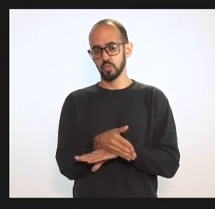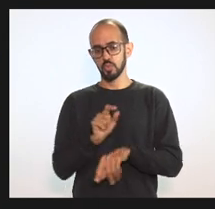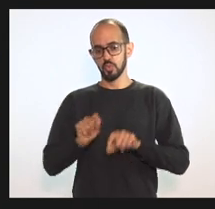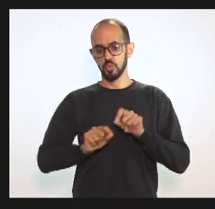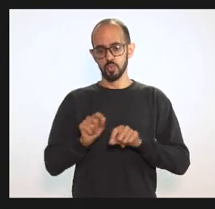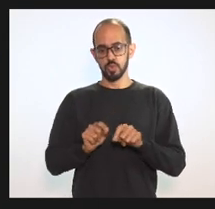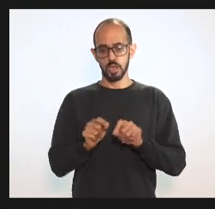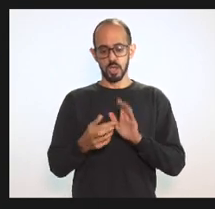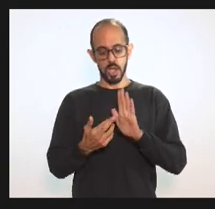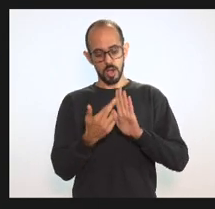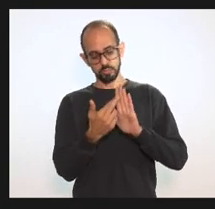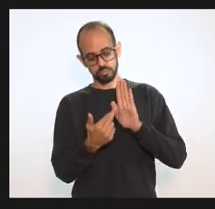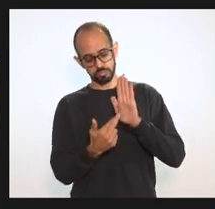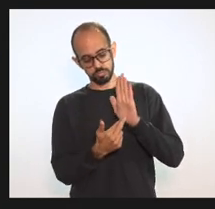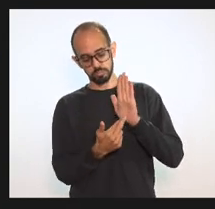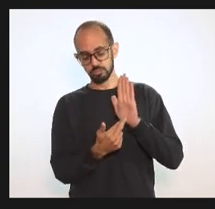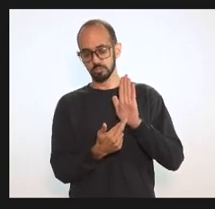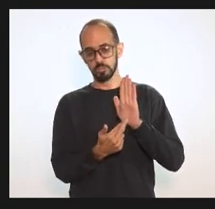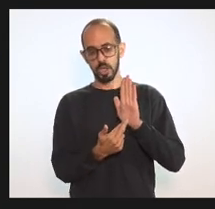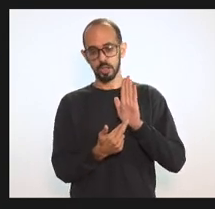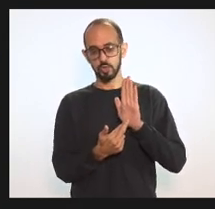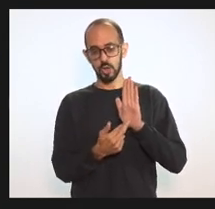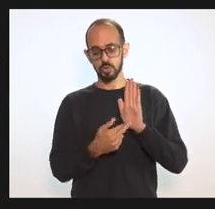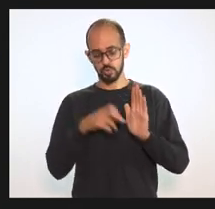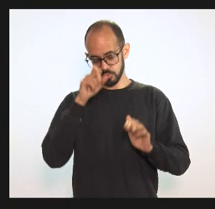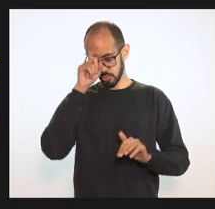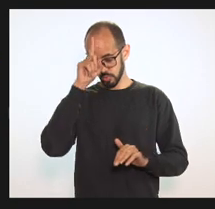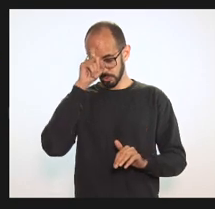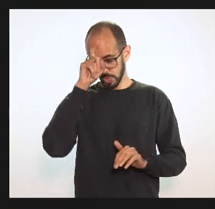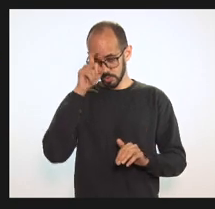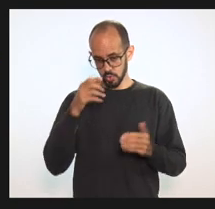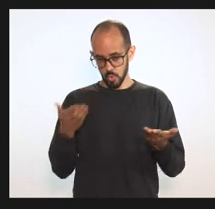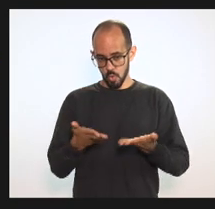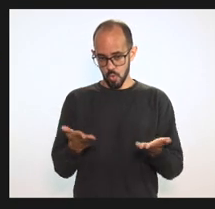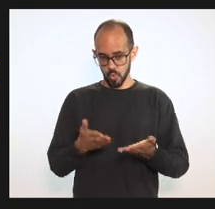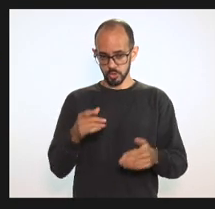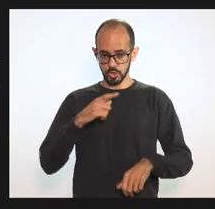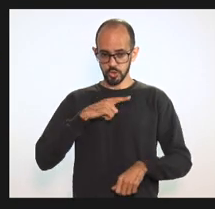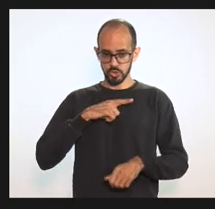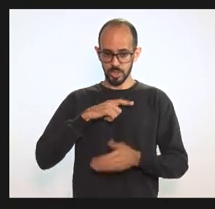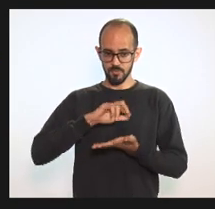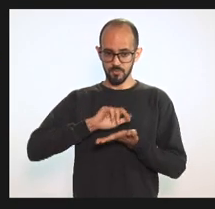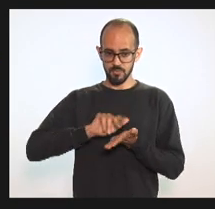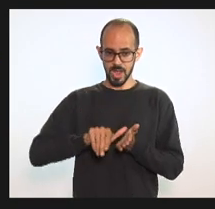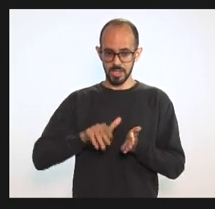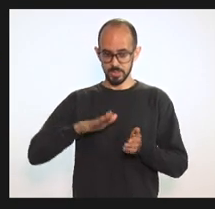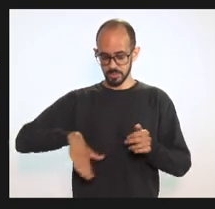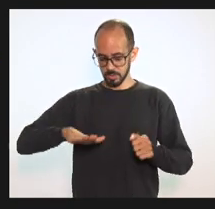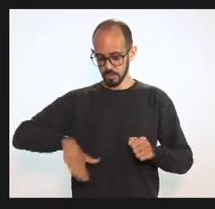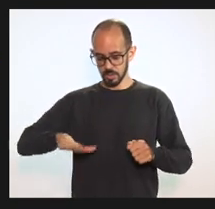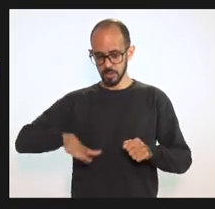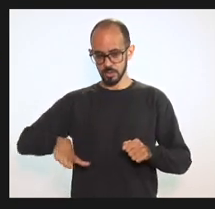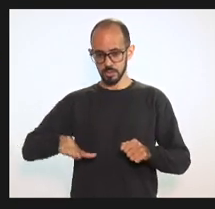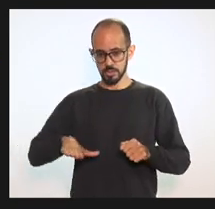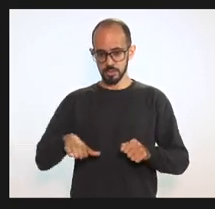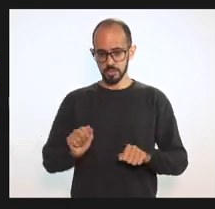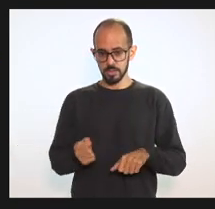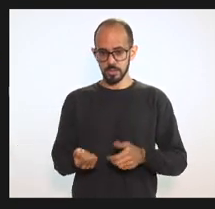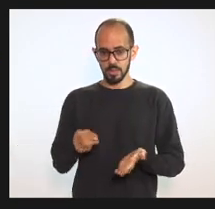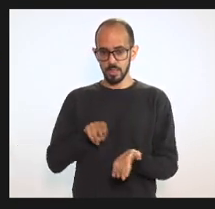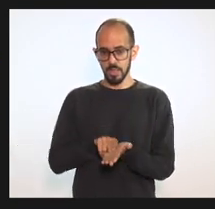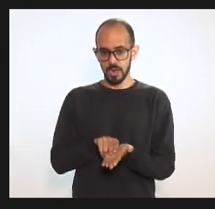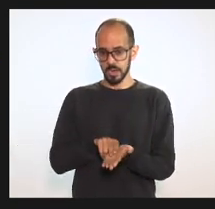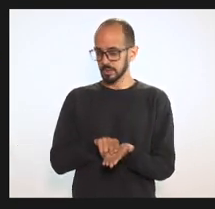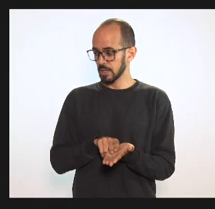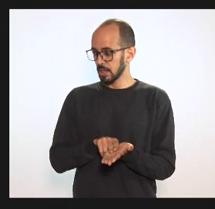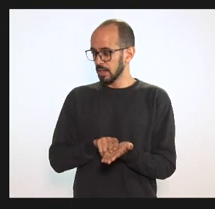registro, né, dos hospitais. Hoje, né, nós temos várias crianças internadas,